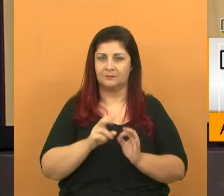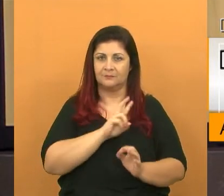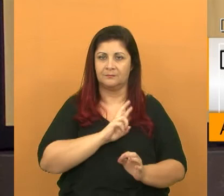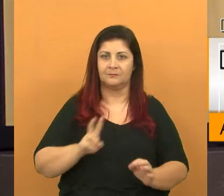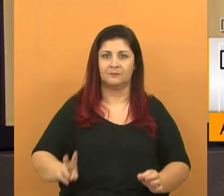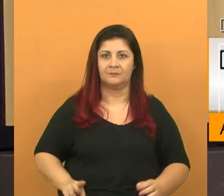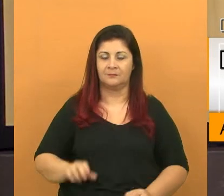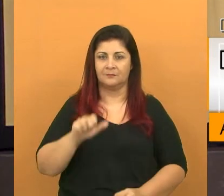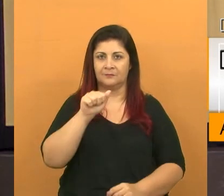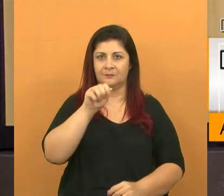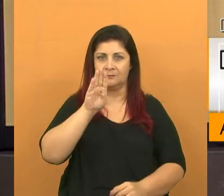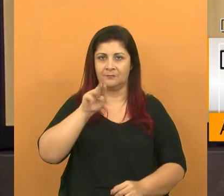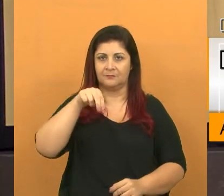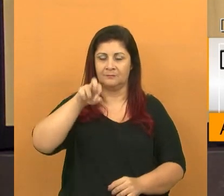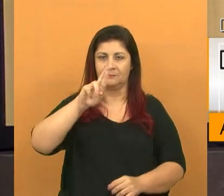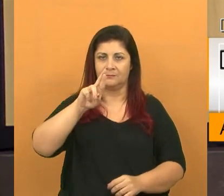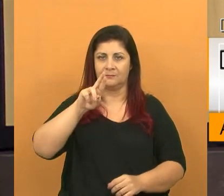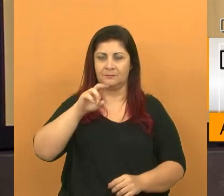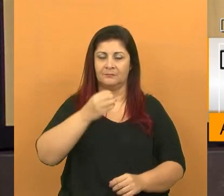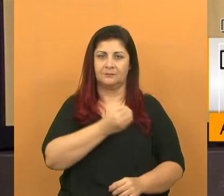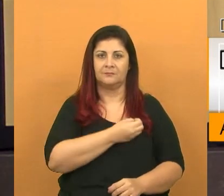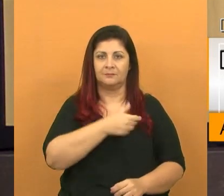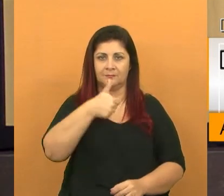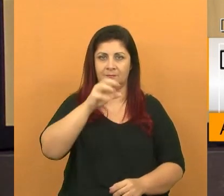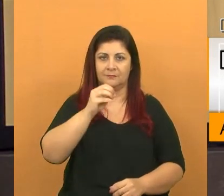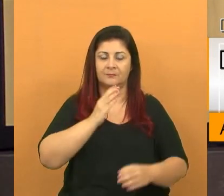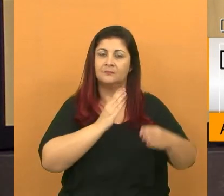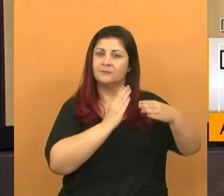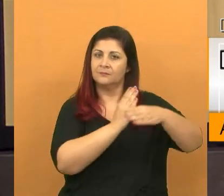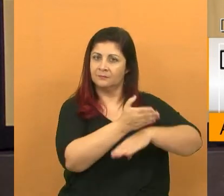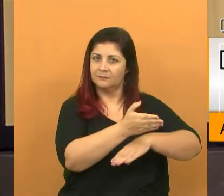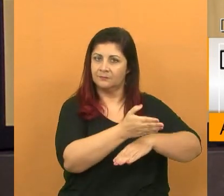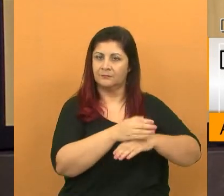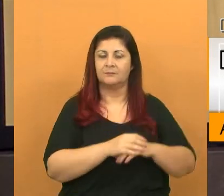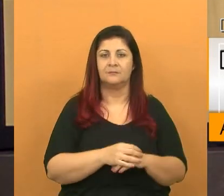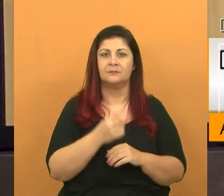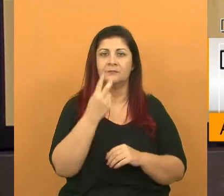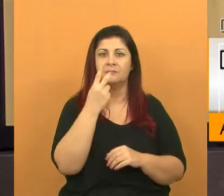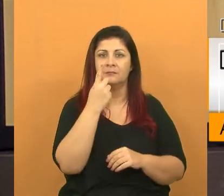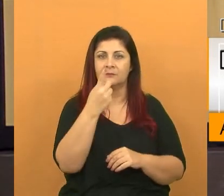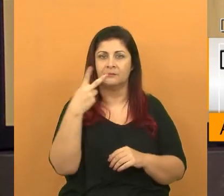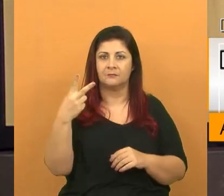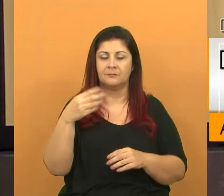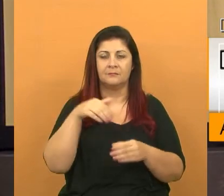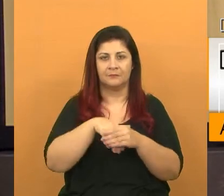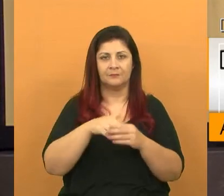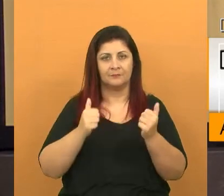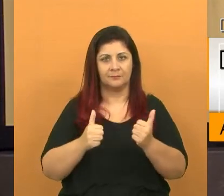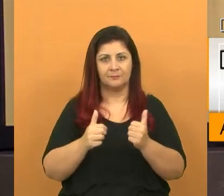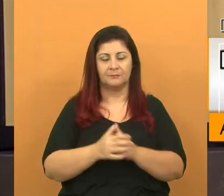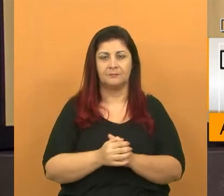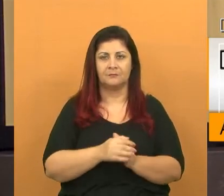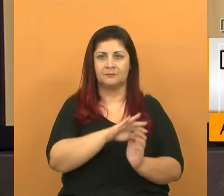projeto número 70 em 2017 foi aprovado com 12 votos favoráveis próximo projeto